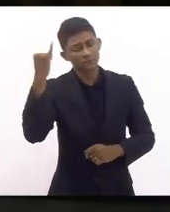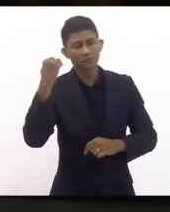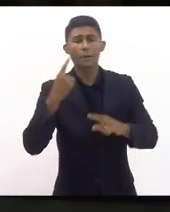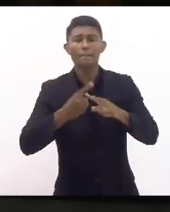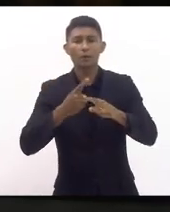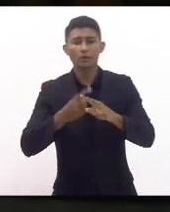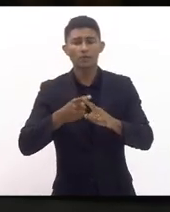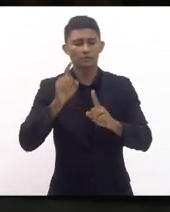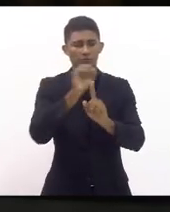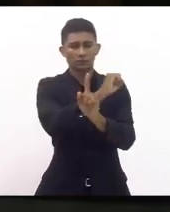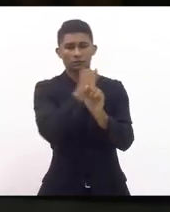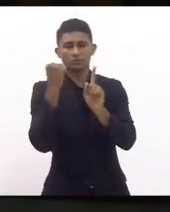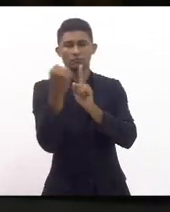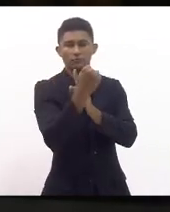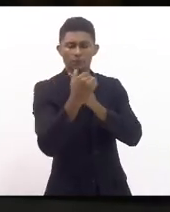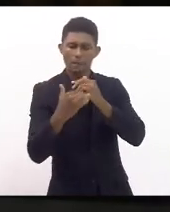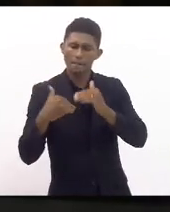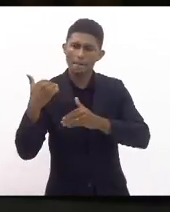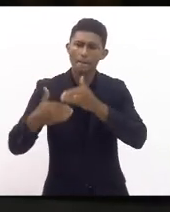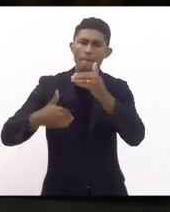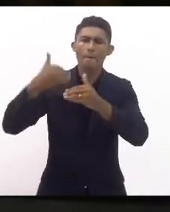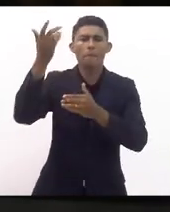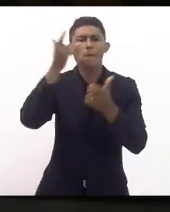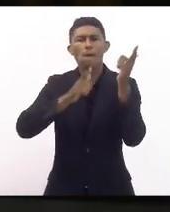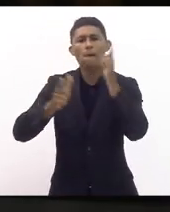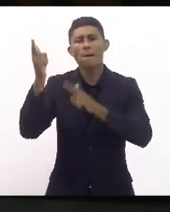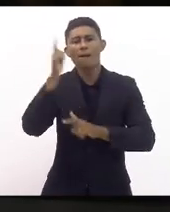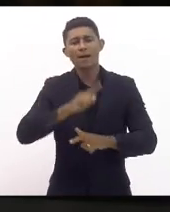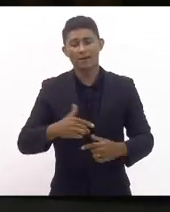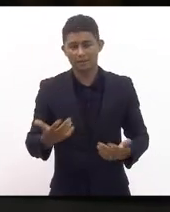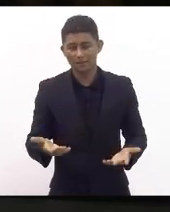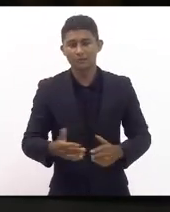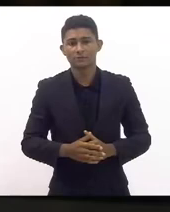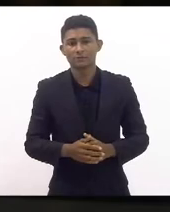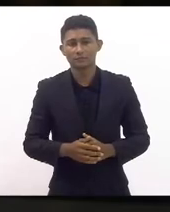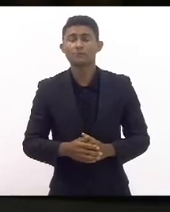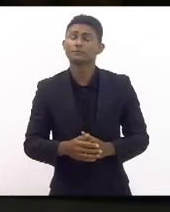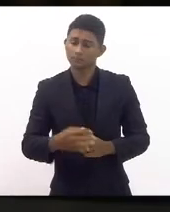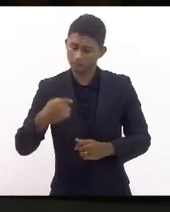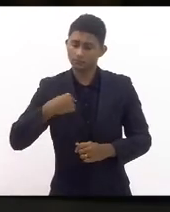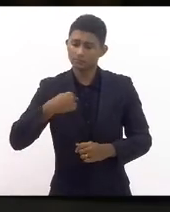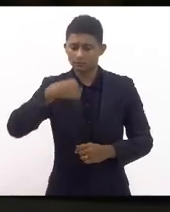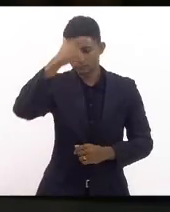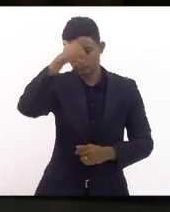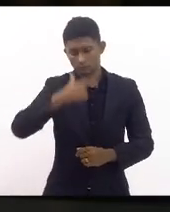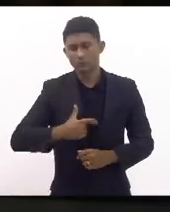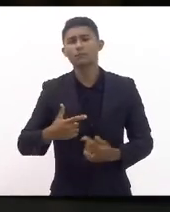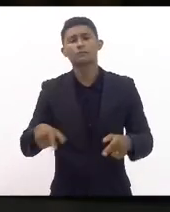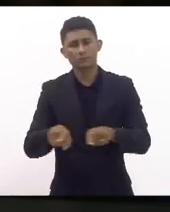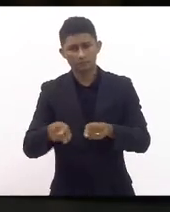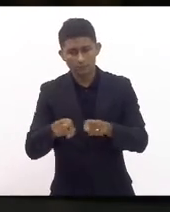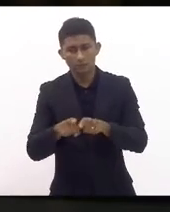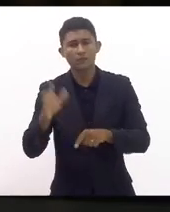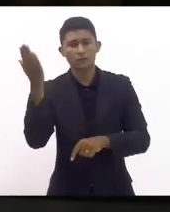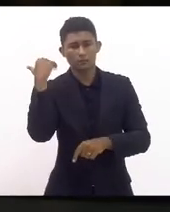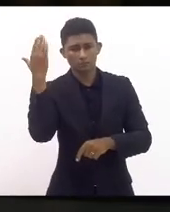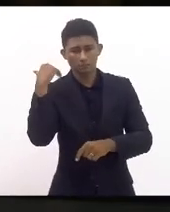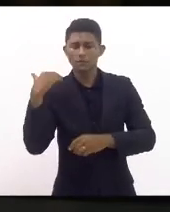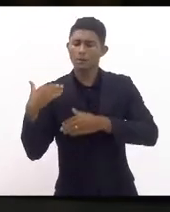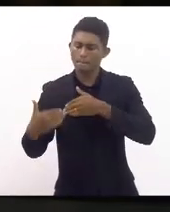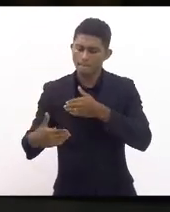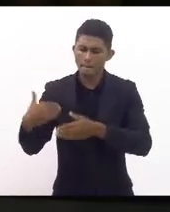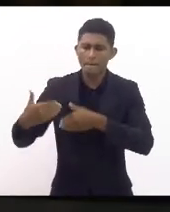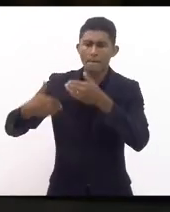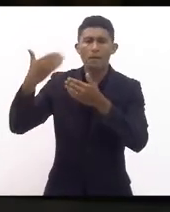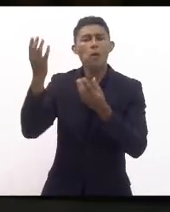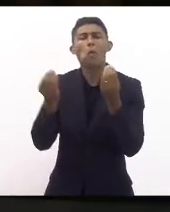nova sociedade, é no debate, né? E eu fui forjado assim, eu fui forjado ao debate, né?